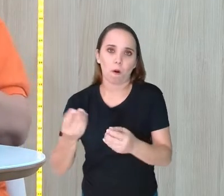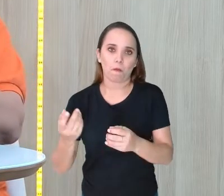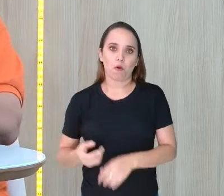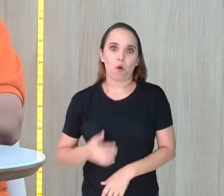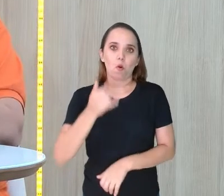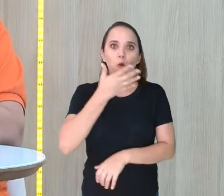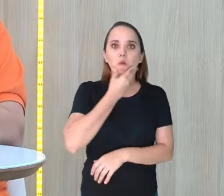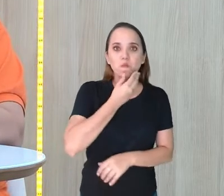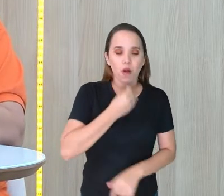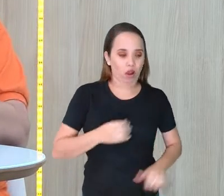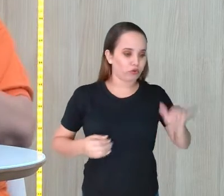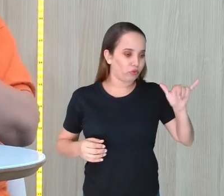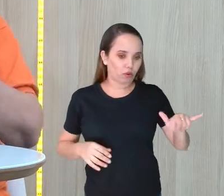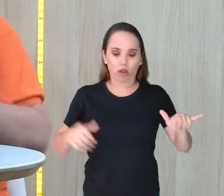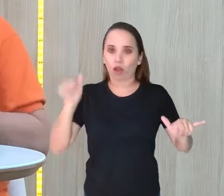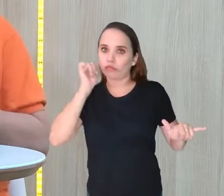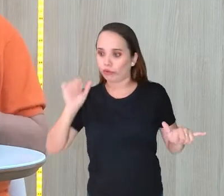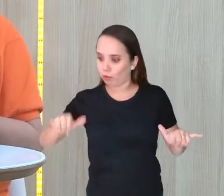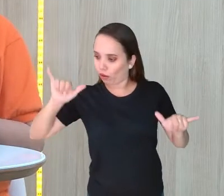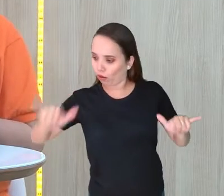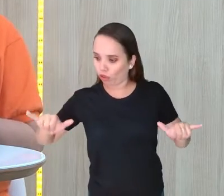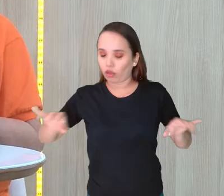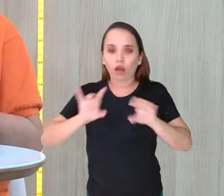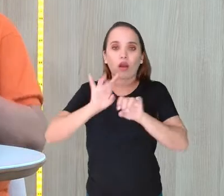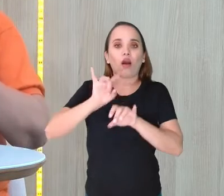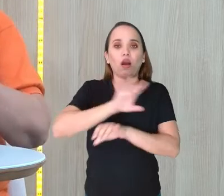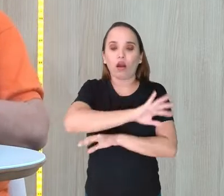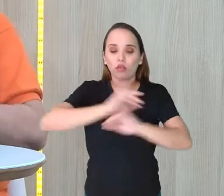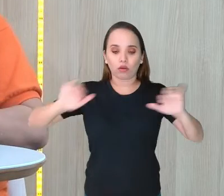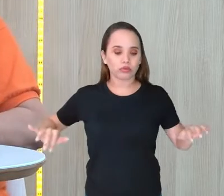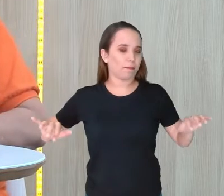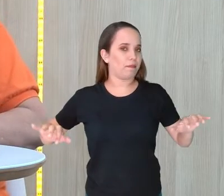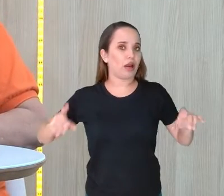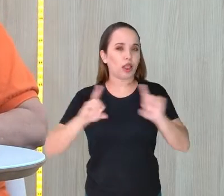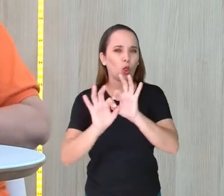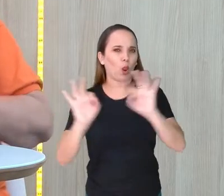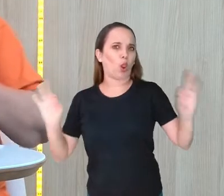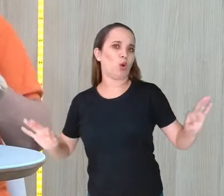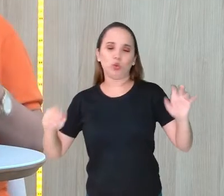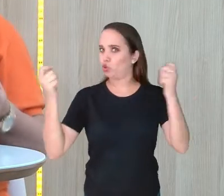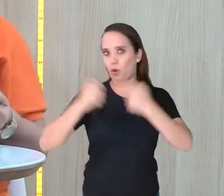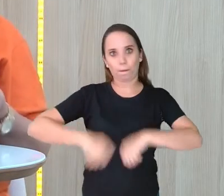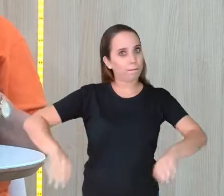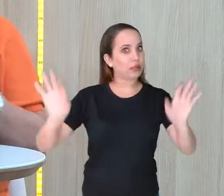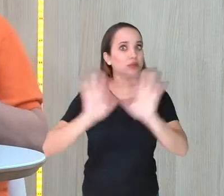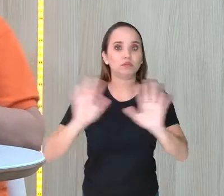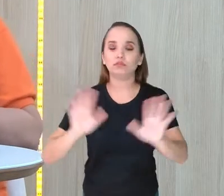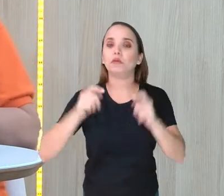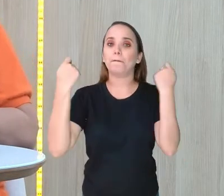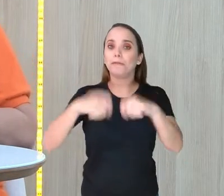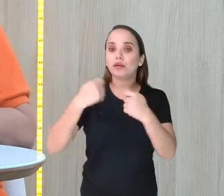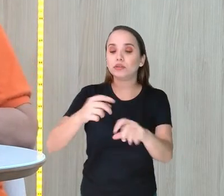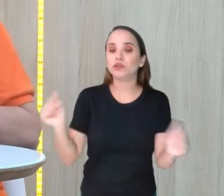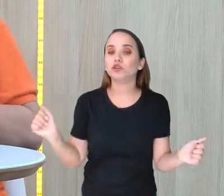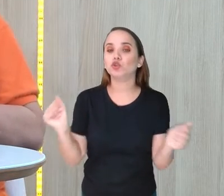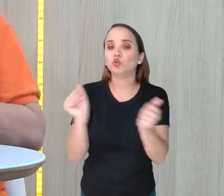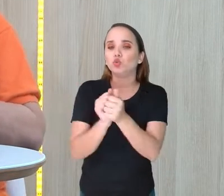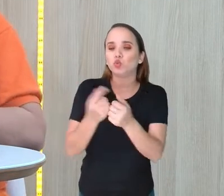preciso que eles estejam juntinhos, para na hora que o óvulo for saindo e vai encontrar uma rocha, vai encontrar o